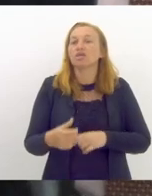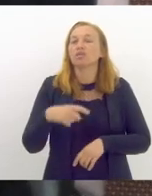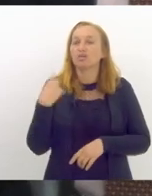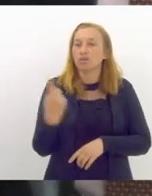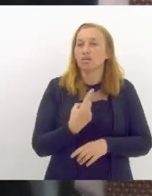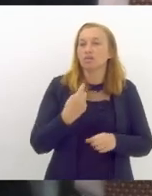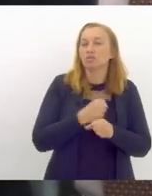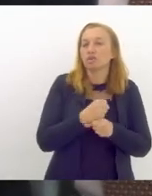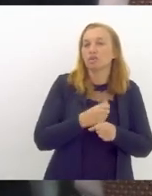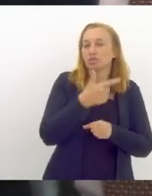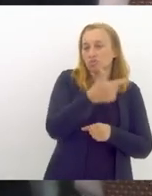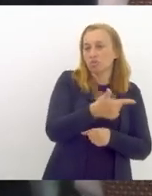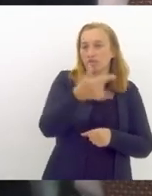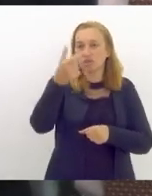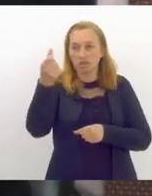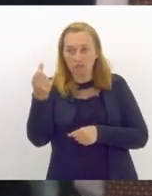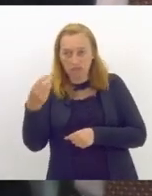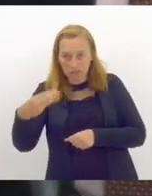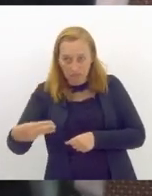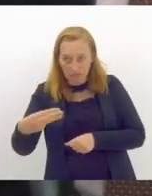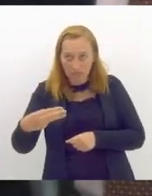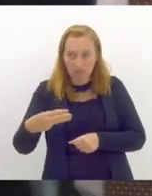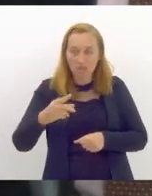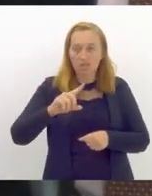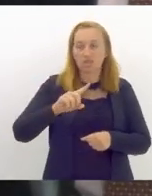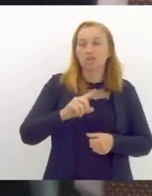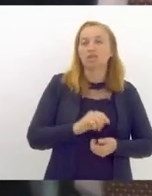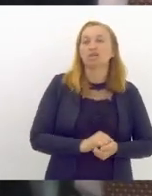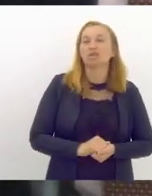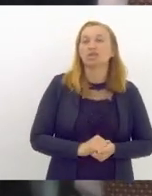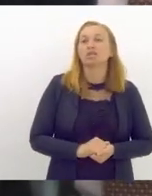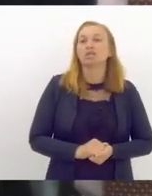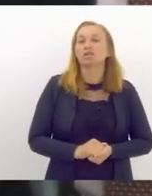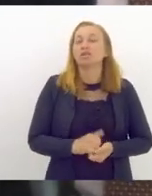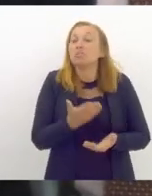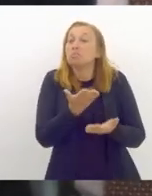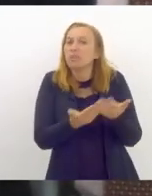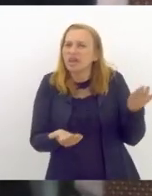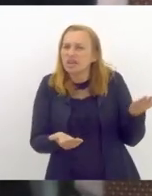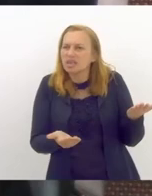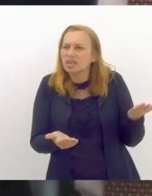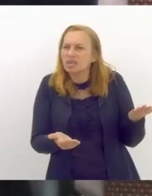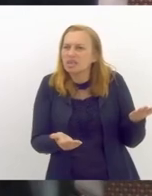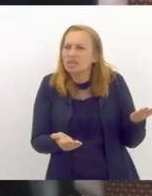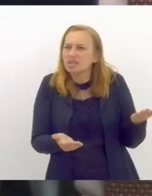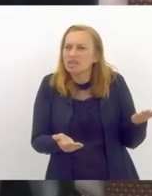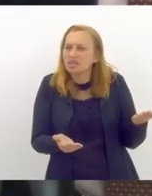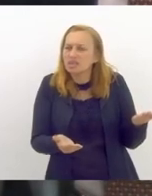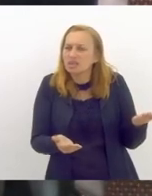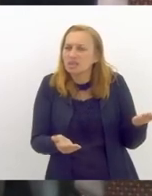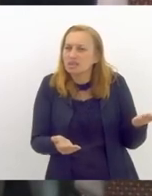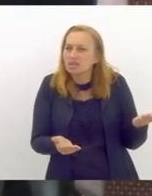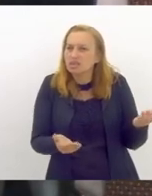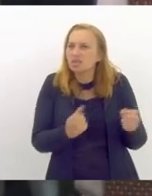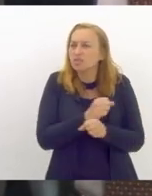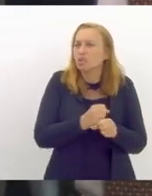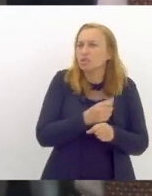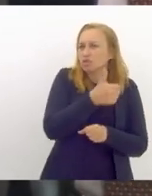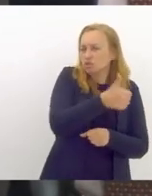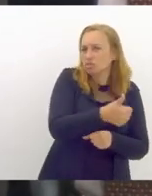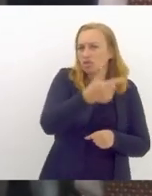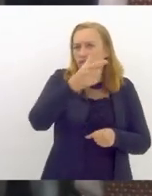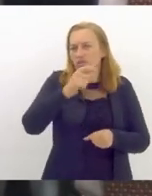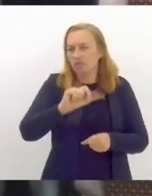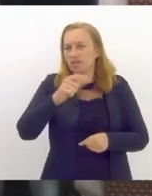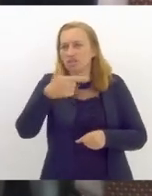vai entrar no Exercício 2023 estamos de 22 haveria qualquer perda para 2023 eu